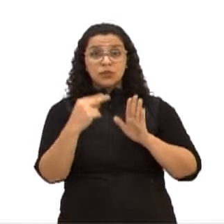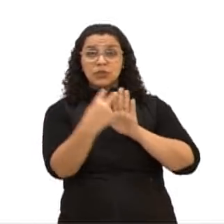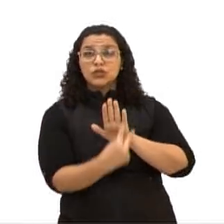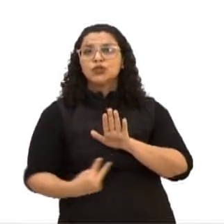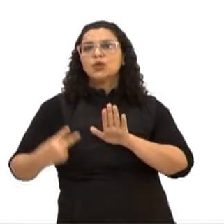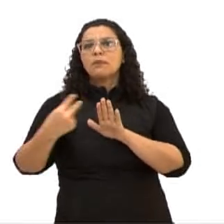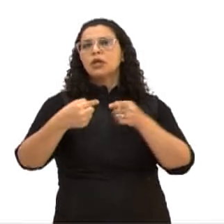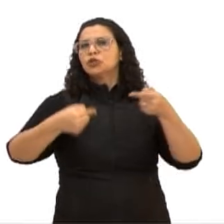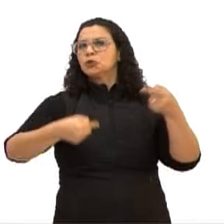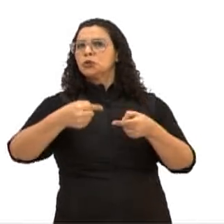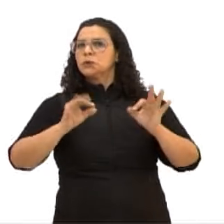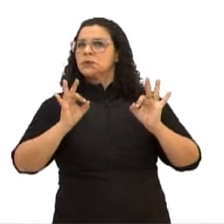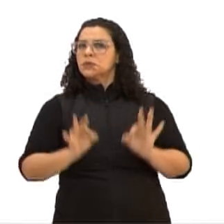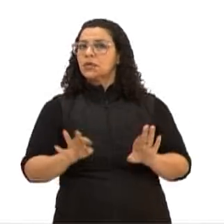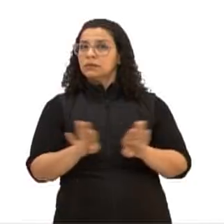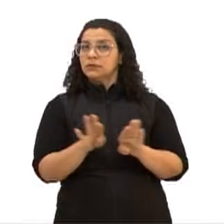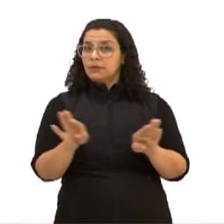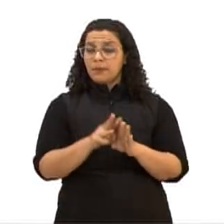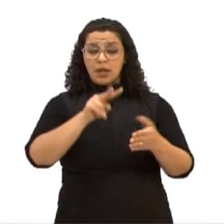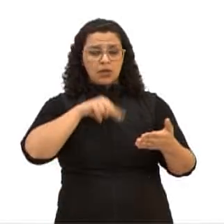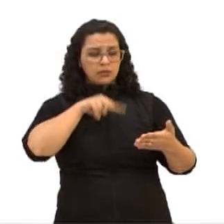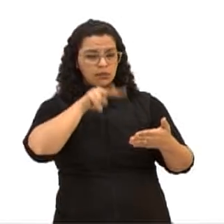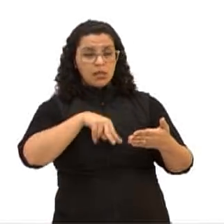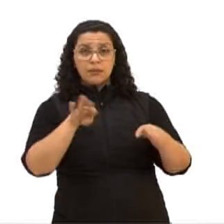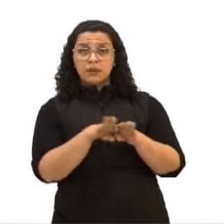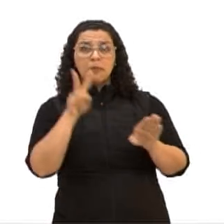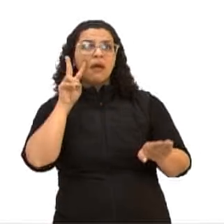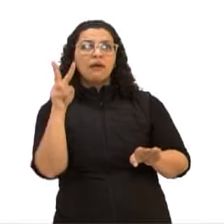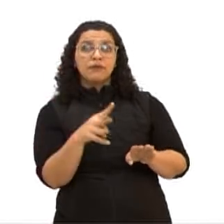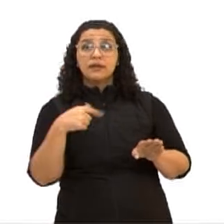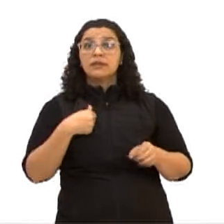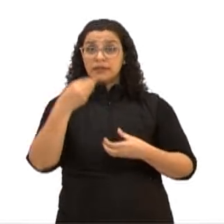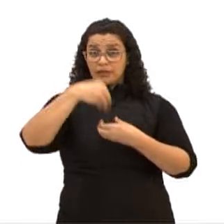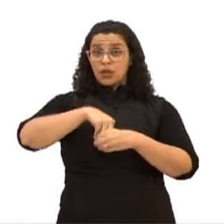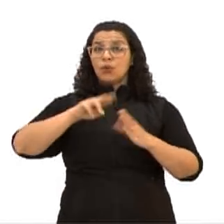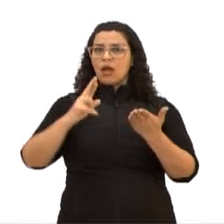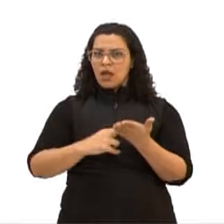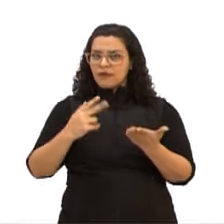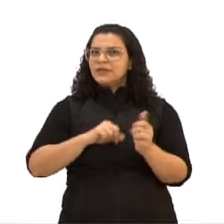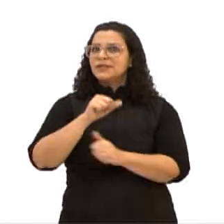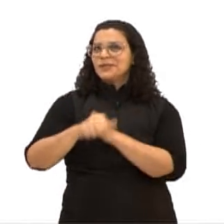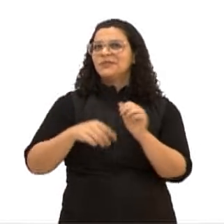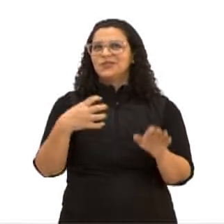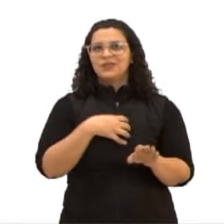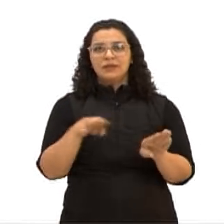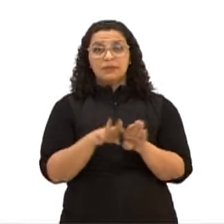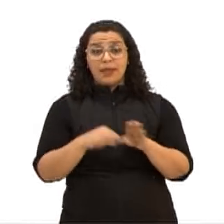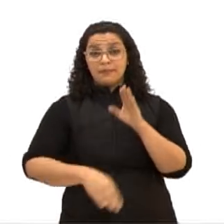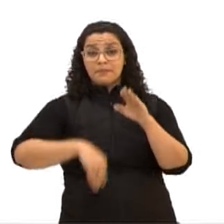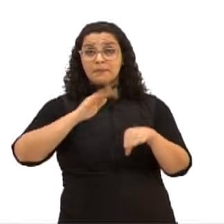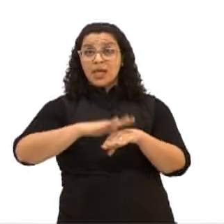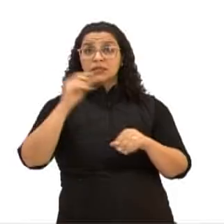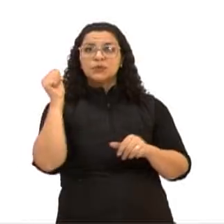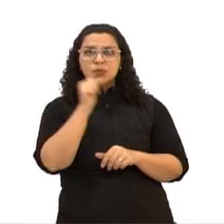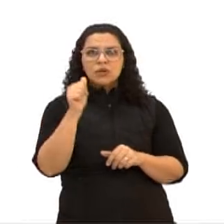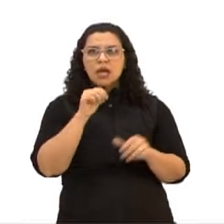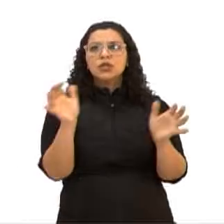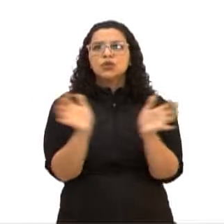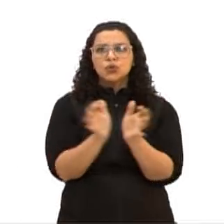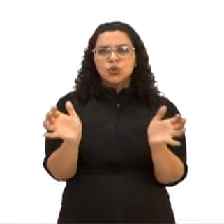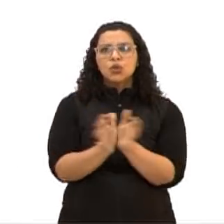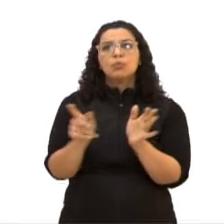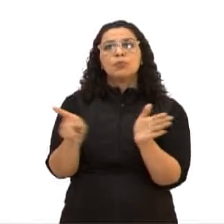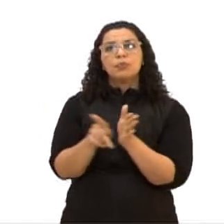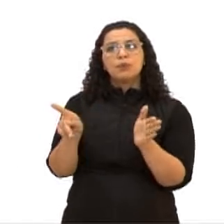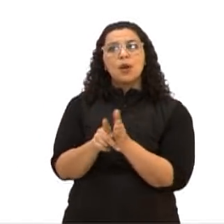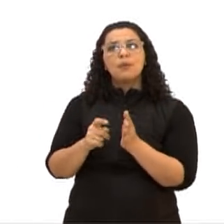de politicamente correto para seus leitores verem. E claro, que mais mulheres façam parte do time